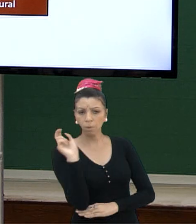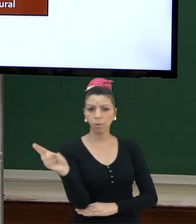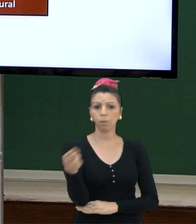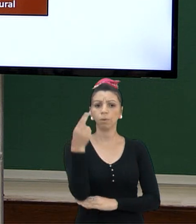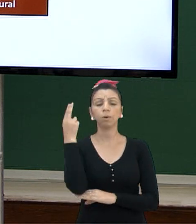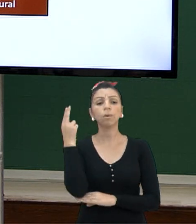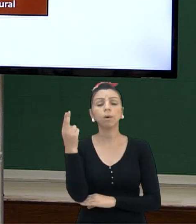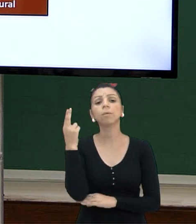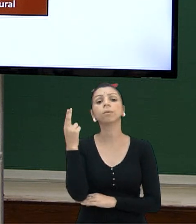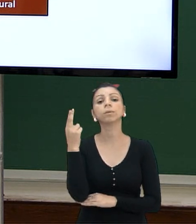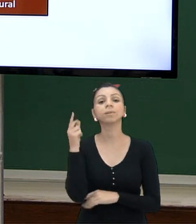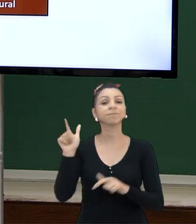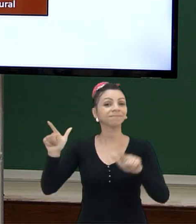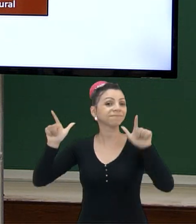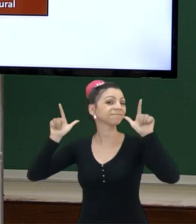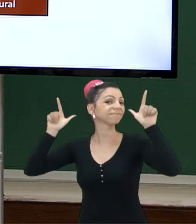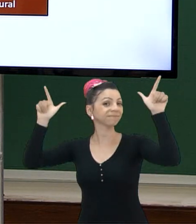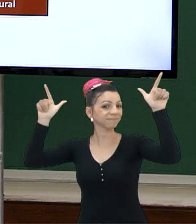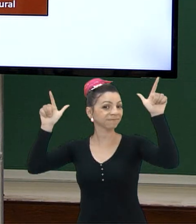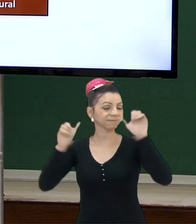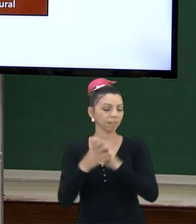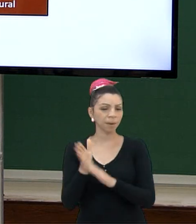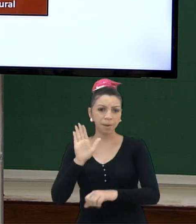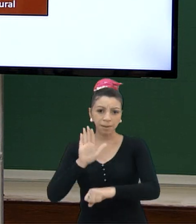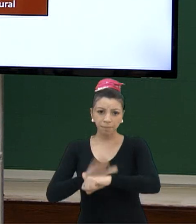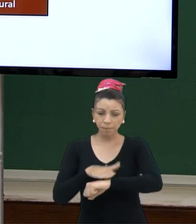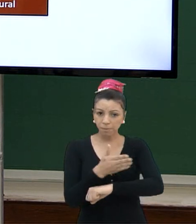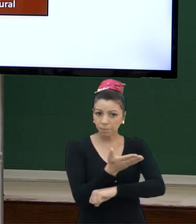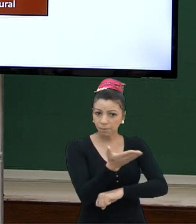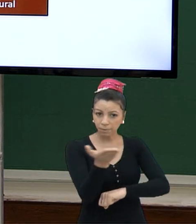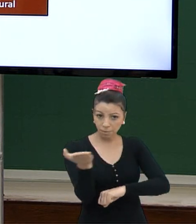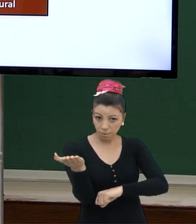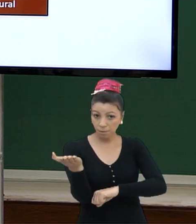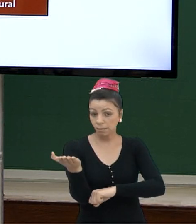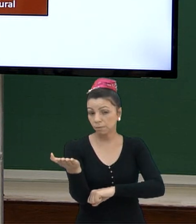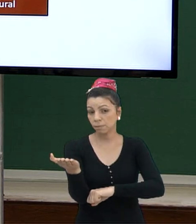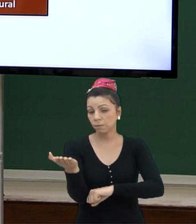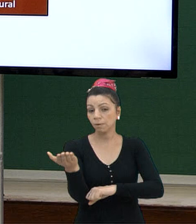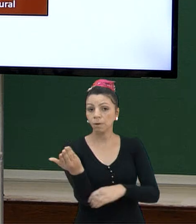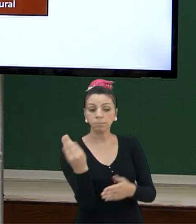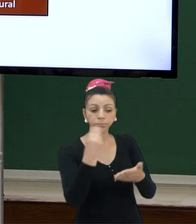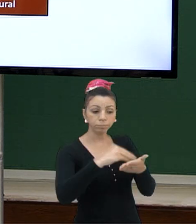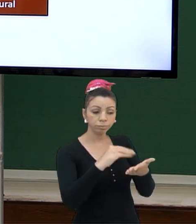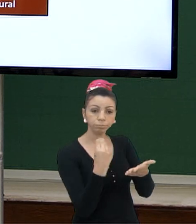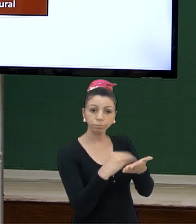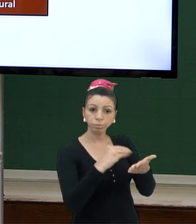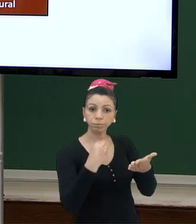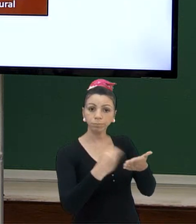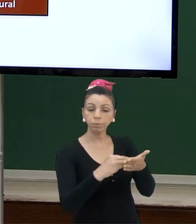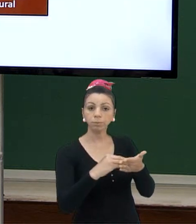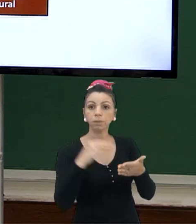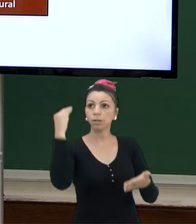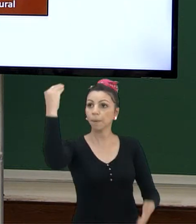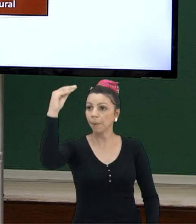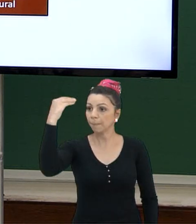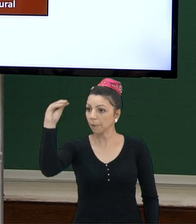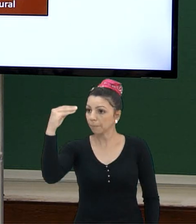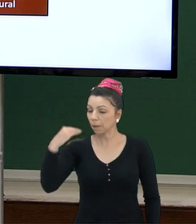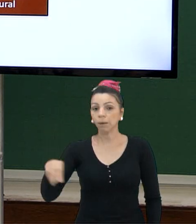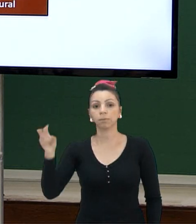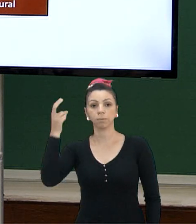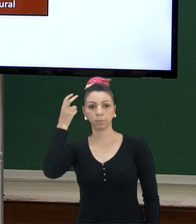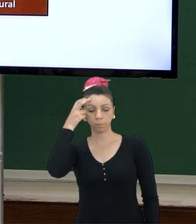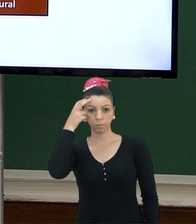faz parte de uma aventura? Vou dar um tempinho de novo para você fazer essa separação nesses itens.